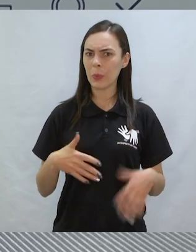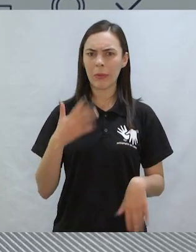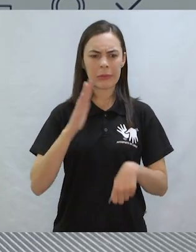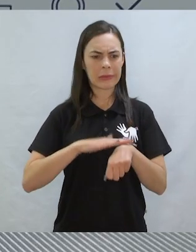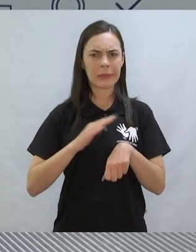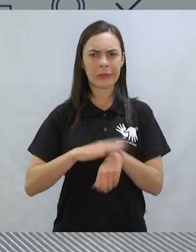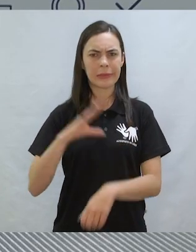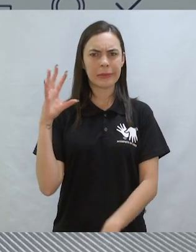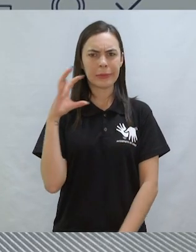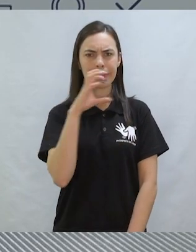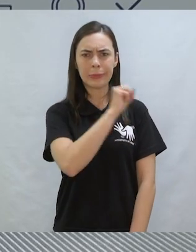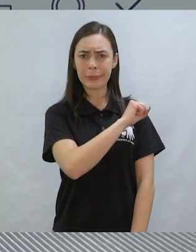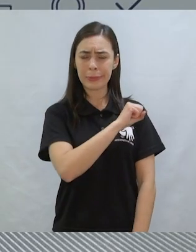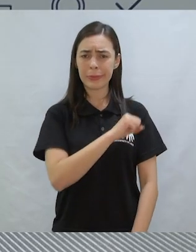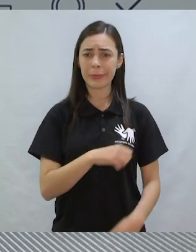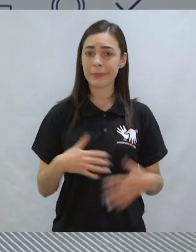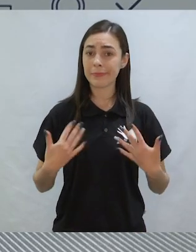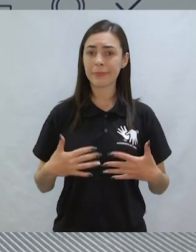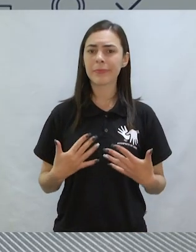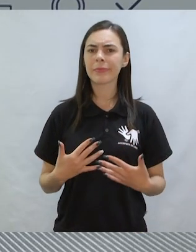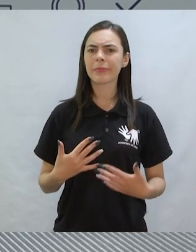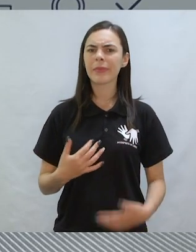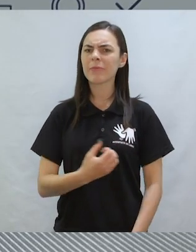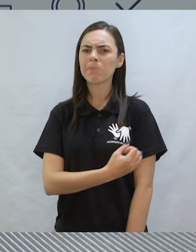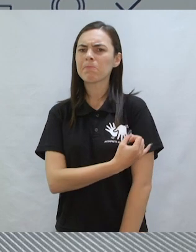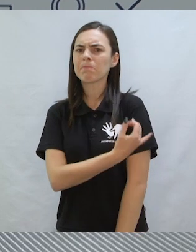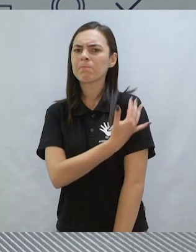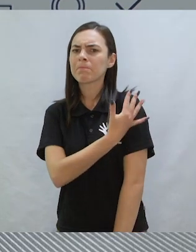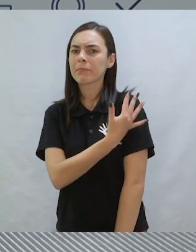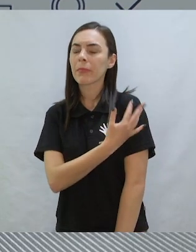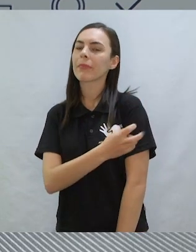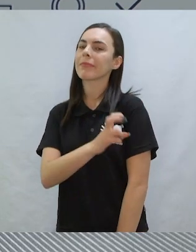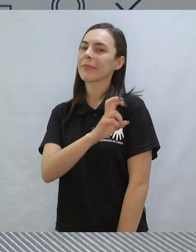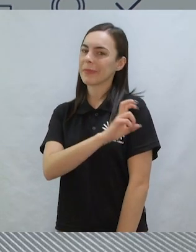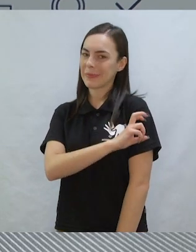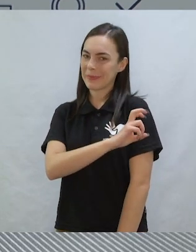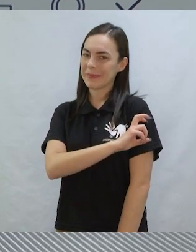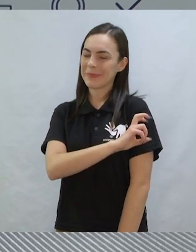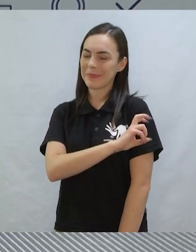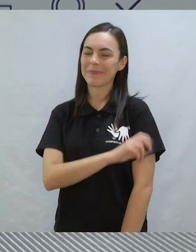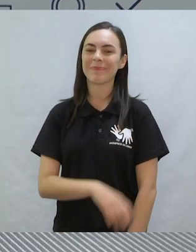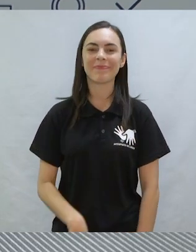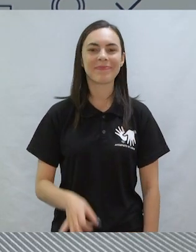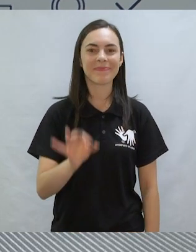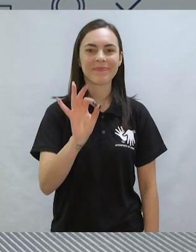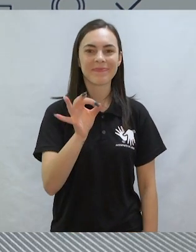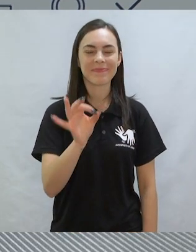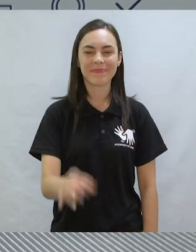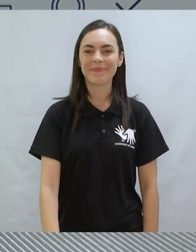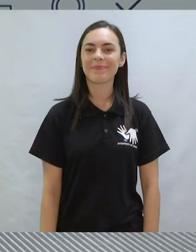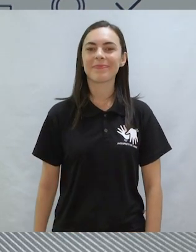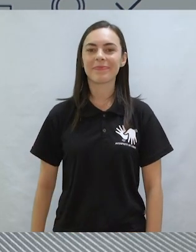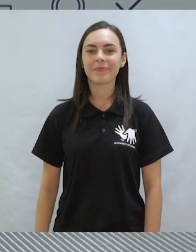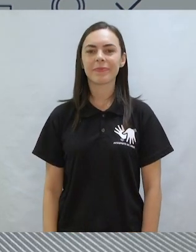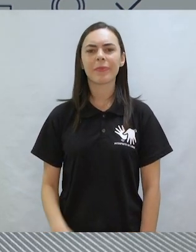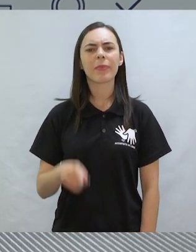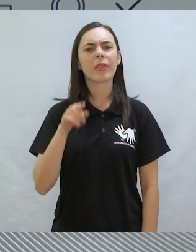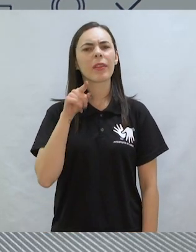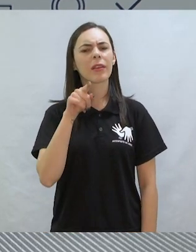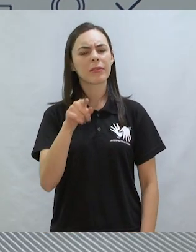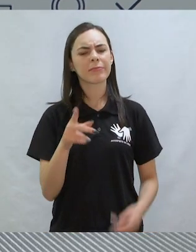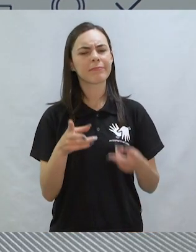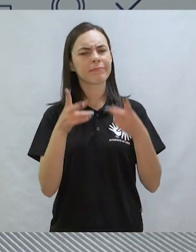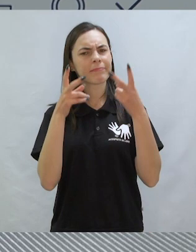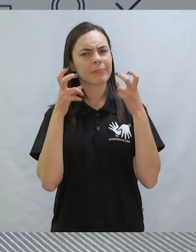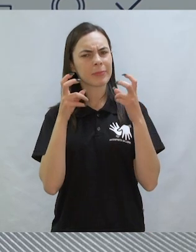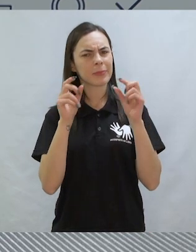14! Vejam como tá passando rápido! E que ano que nós somos? Quinto ano, muito bem! E